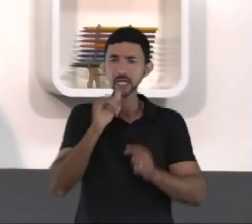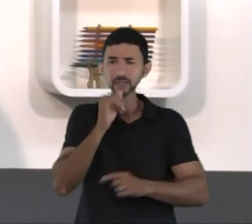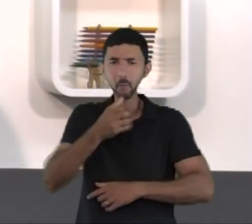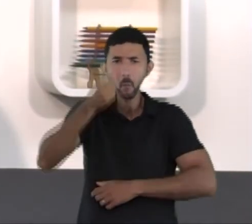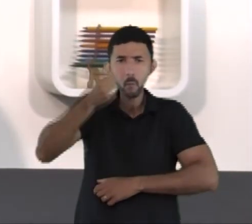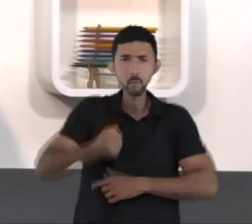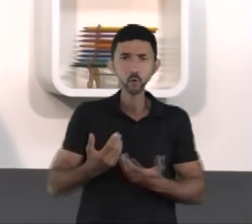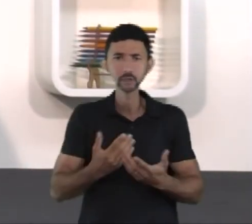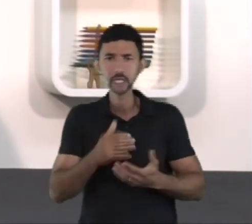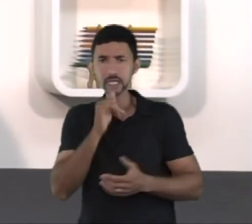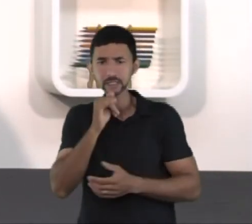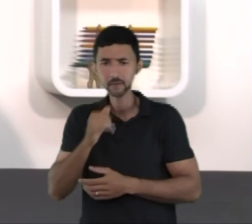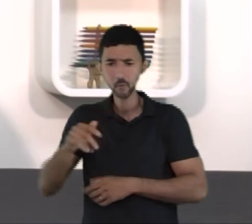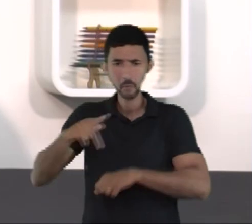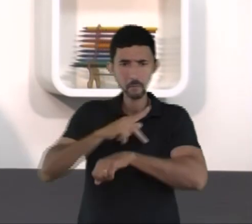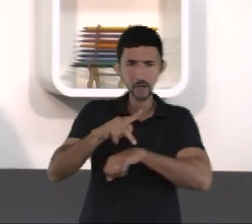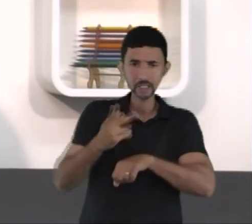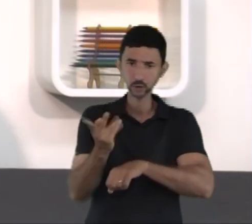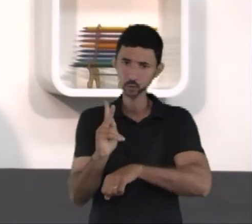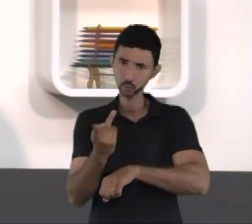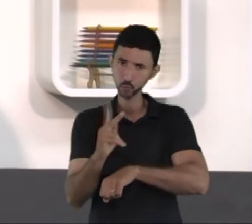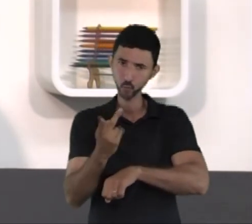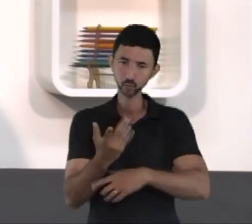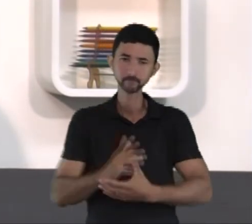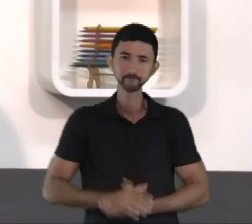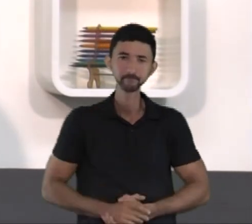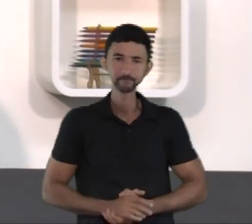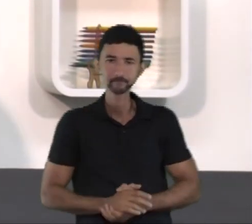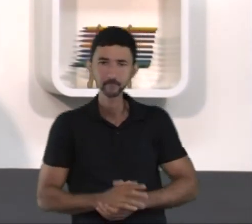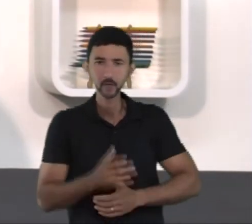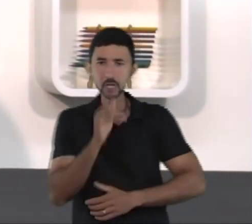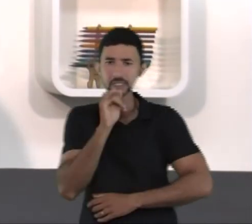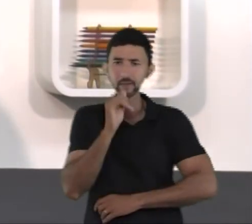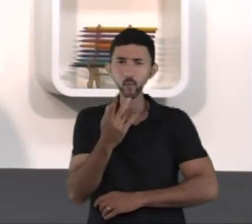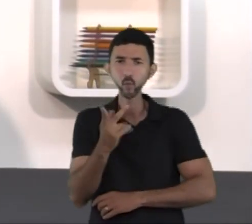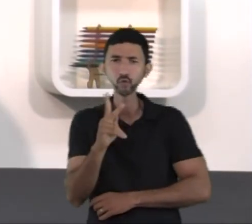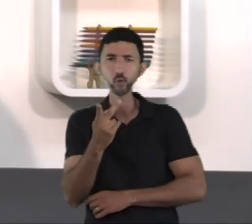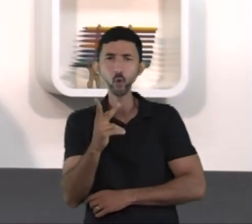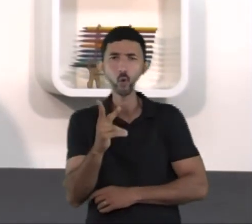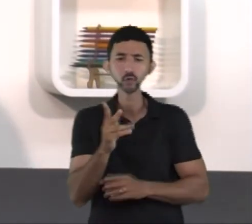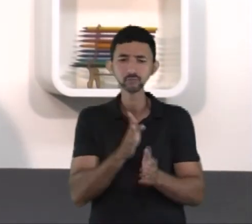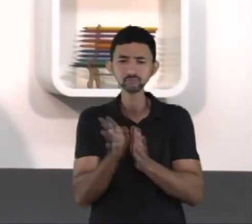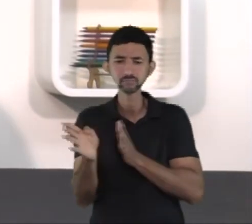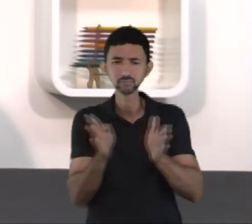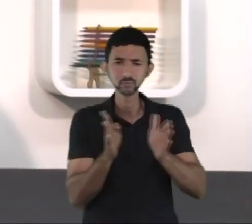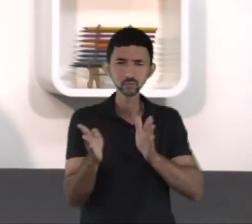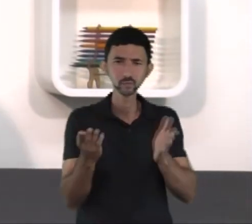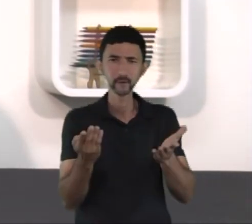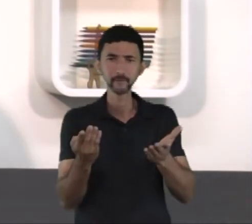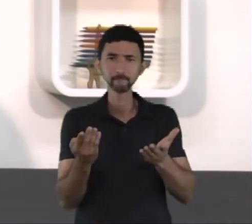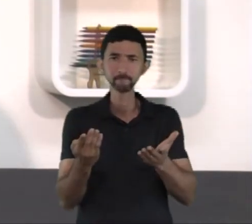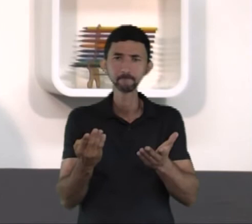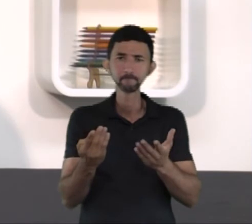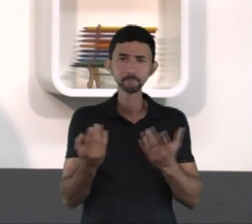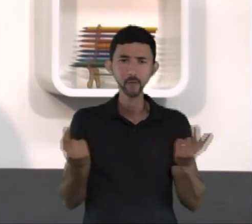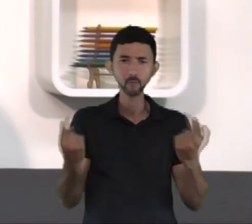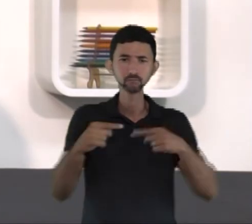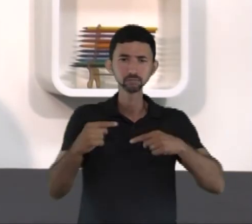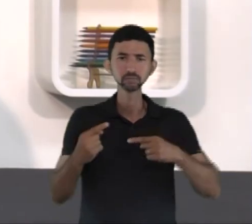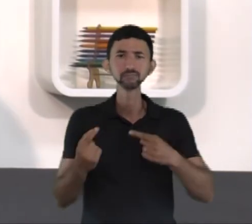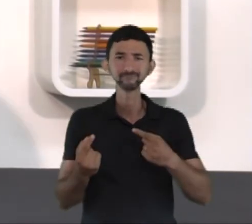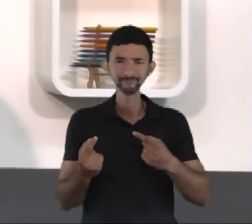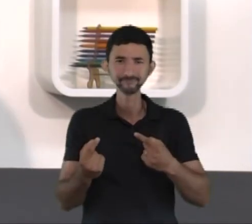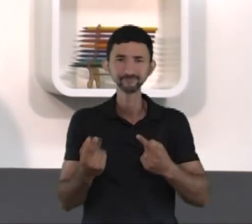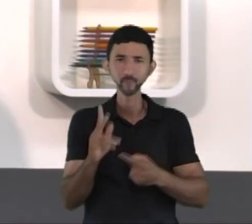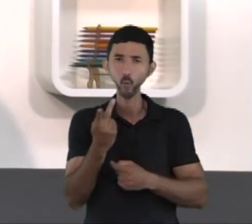poder para aquela potência, né? Então a gente tem dois viés de conflito,